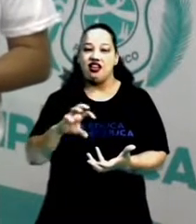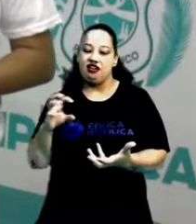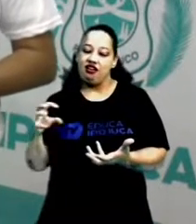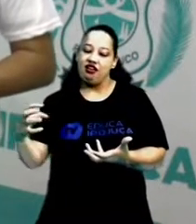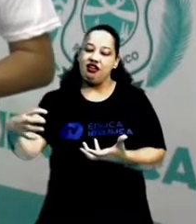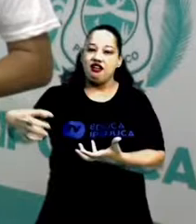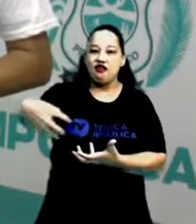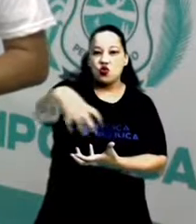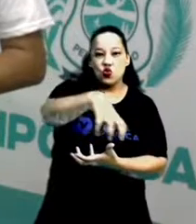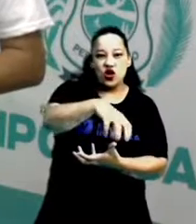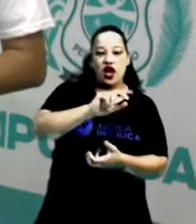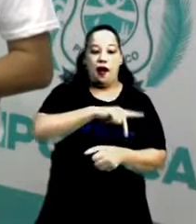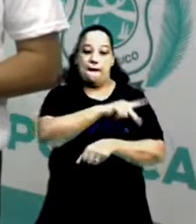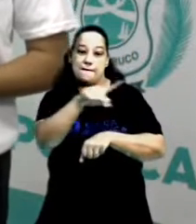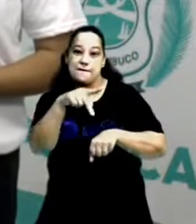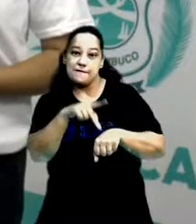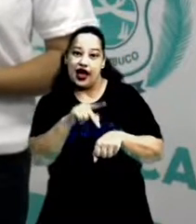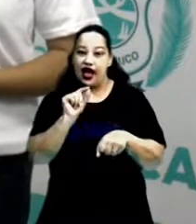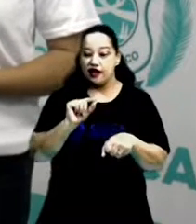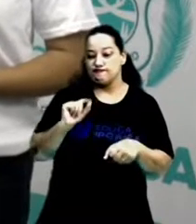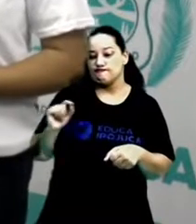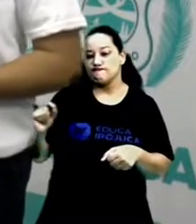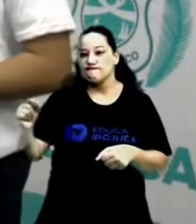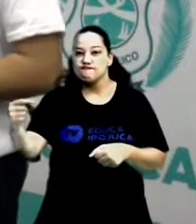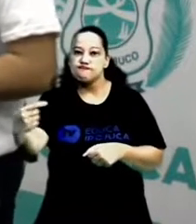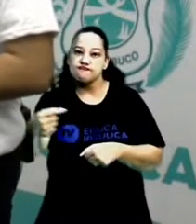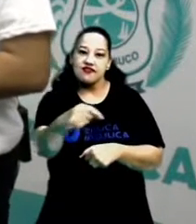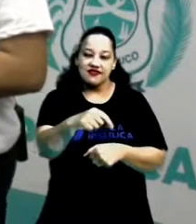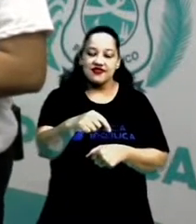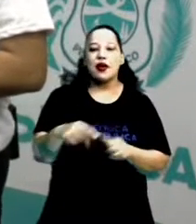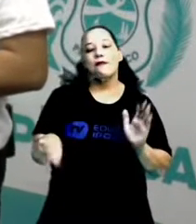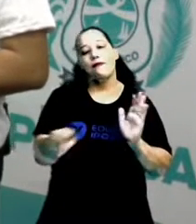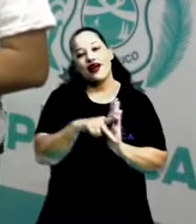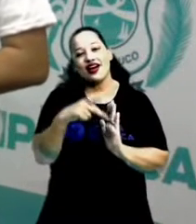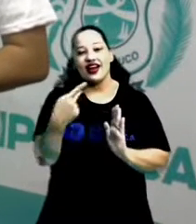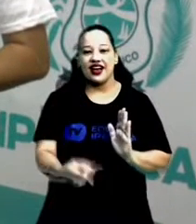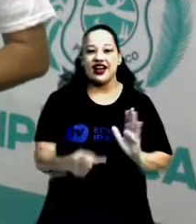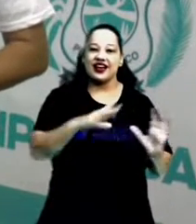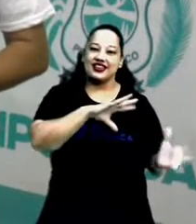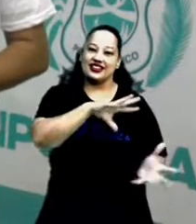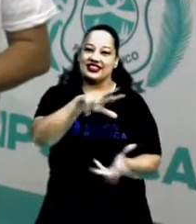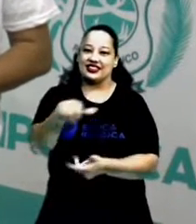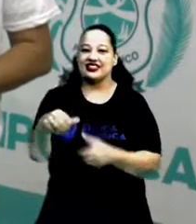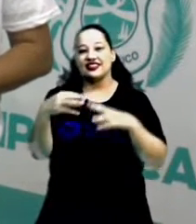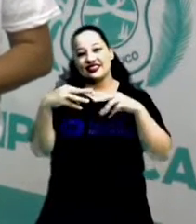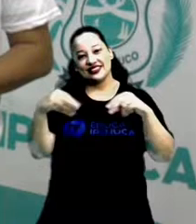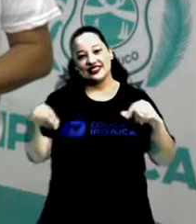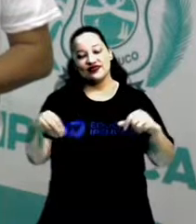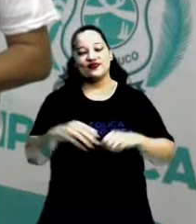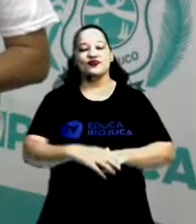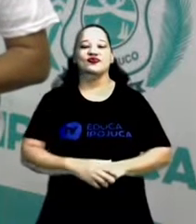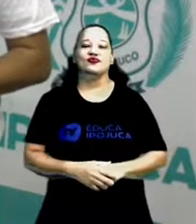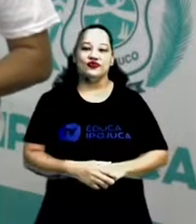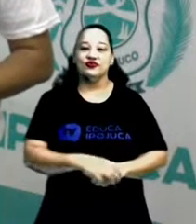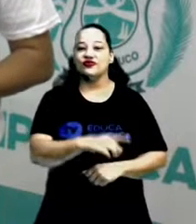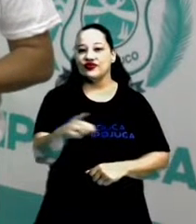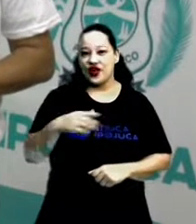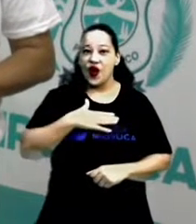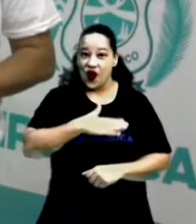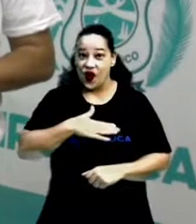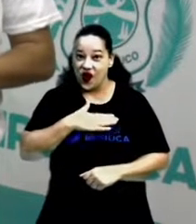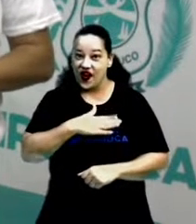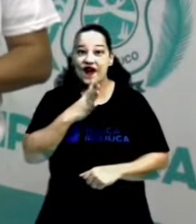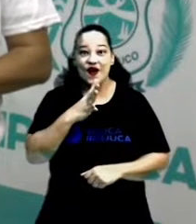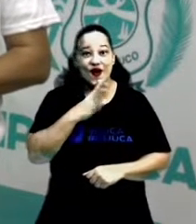e continentes que fazem parte do nosso planeta Terra. Vocês gostaram